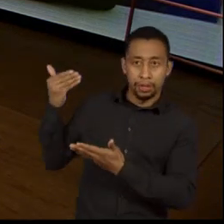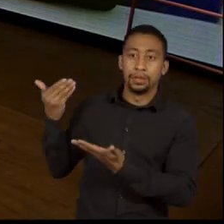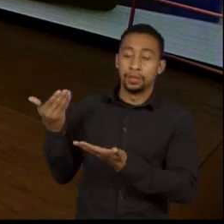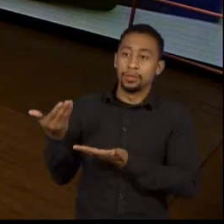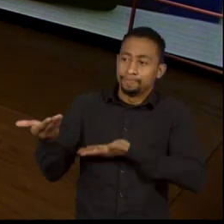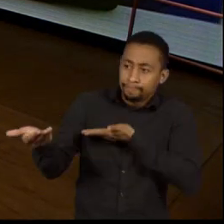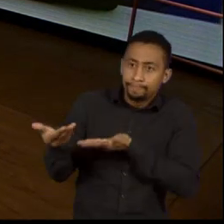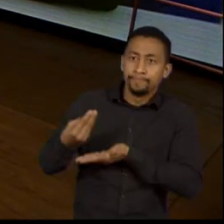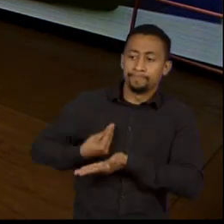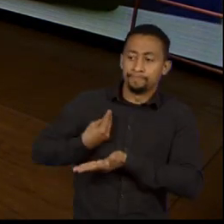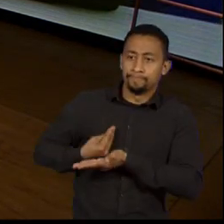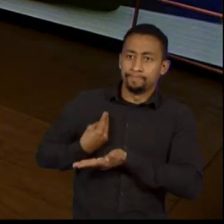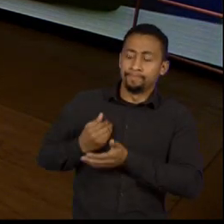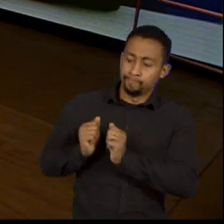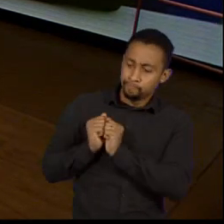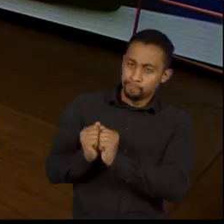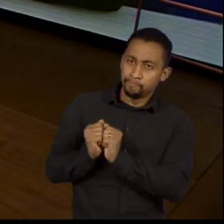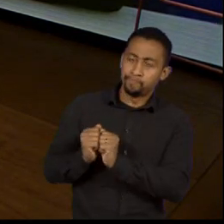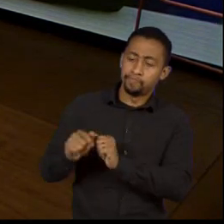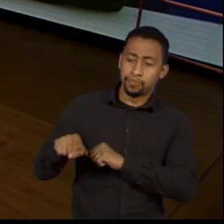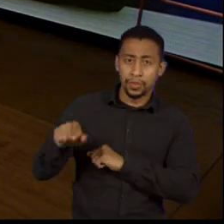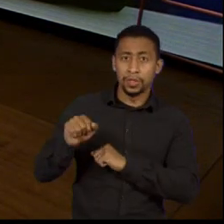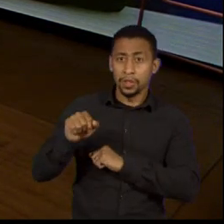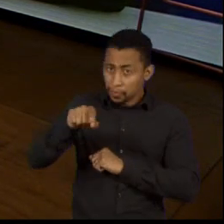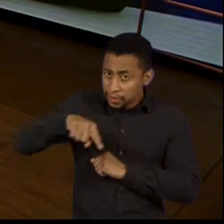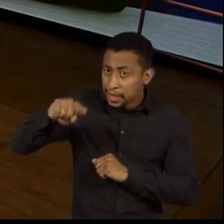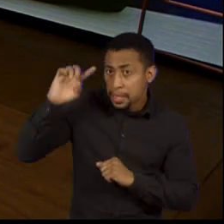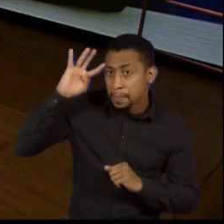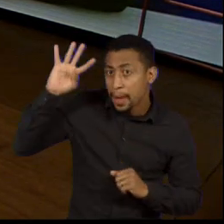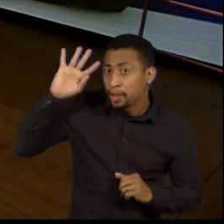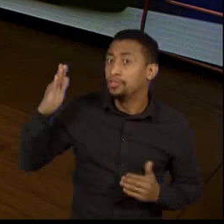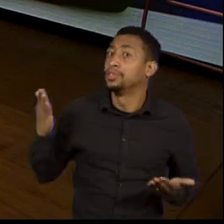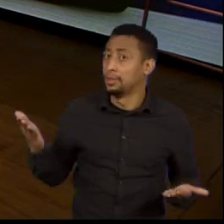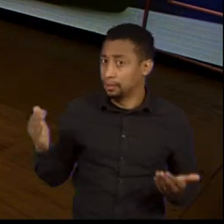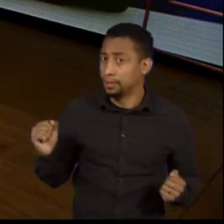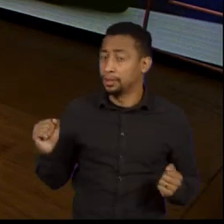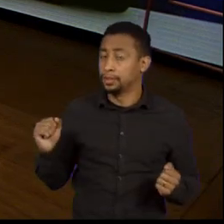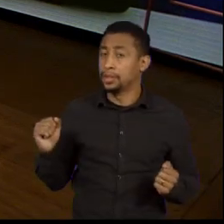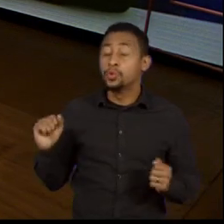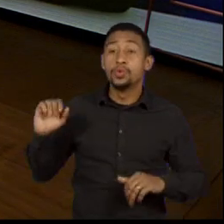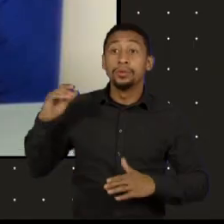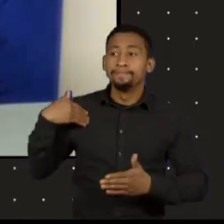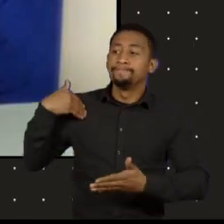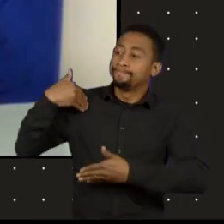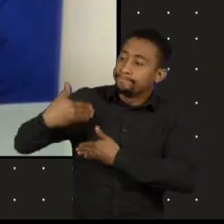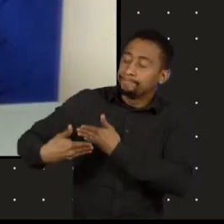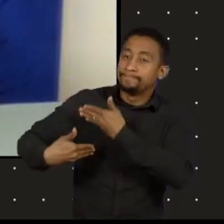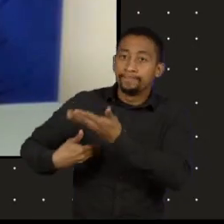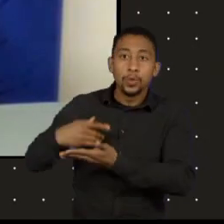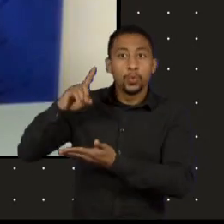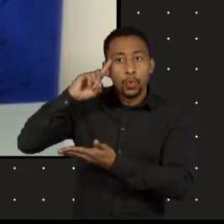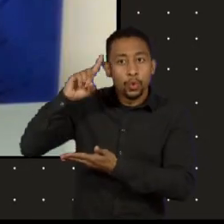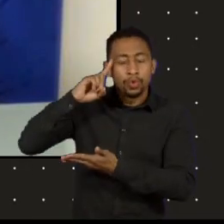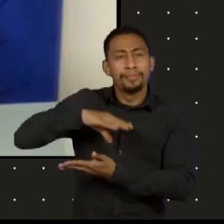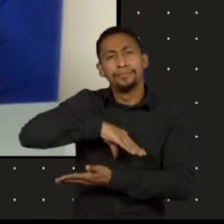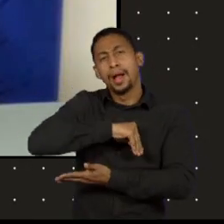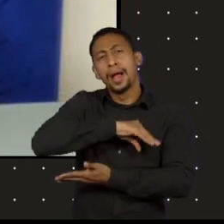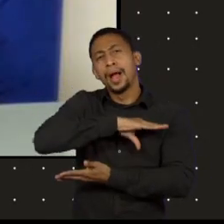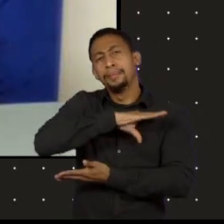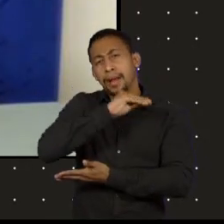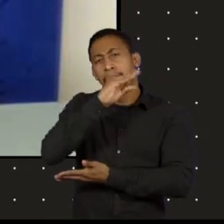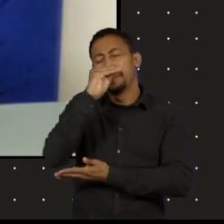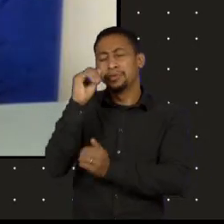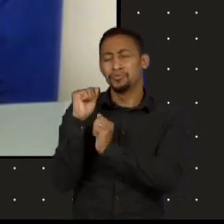nós vivemos. Vocês podem imaginar, coloque assim, cada dia valia 3, 4 dias. Então,